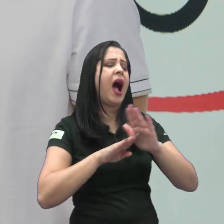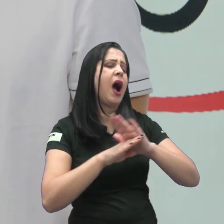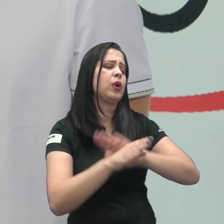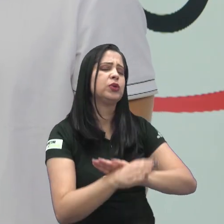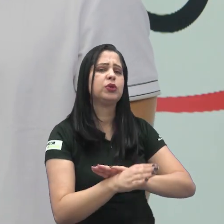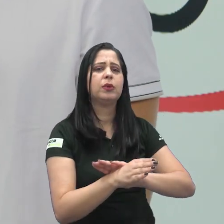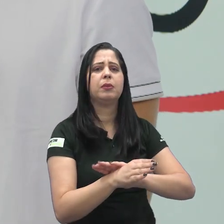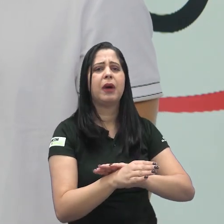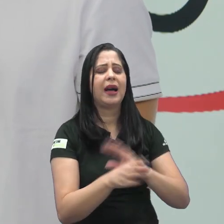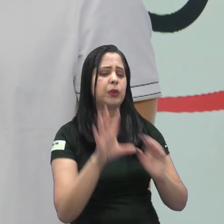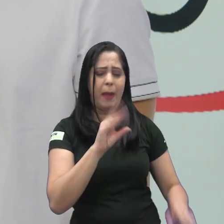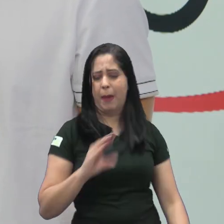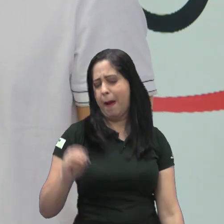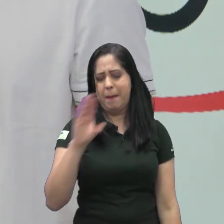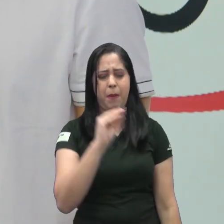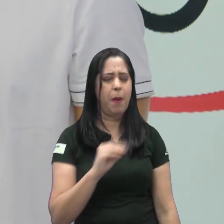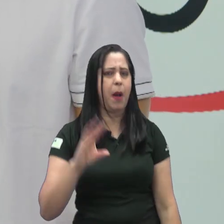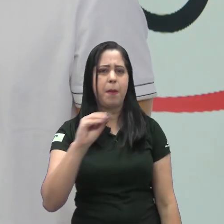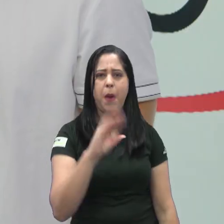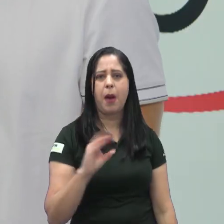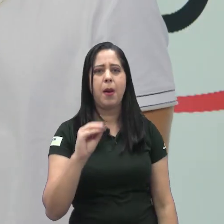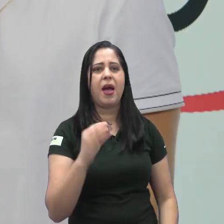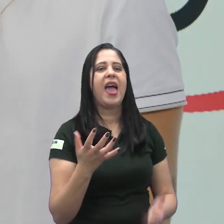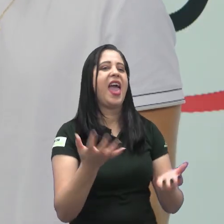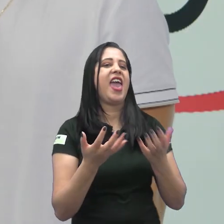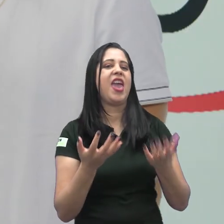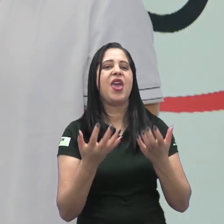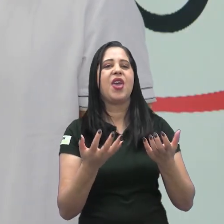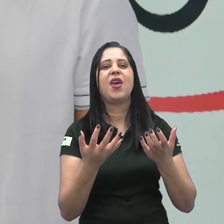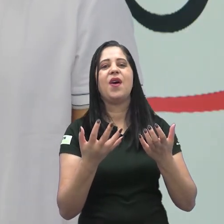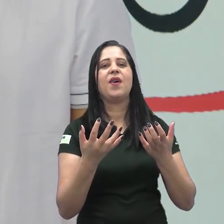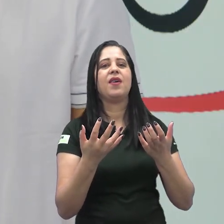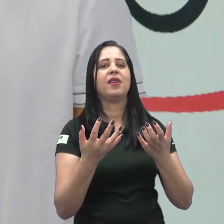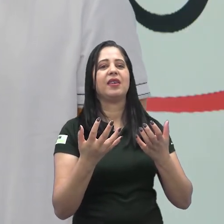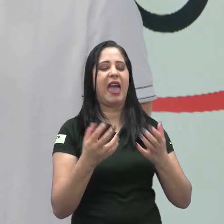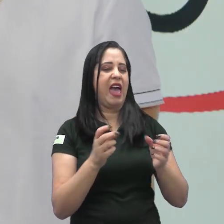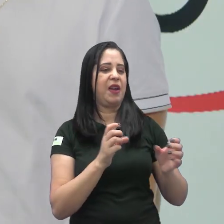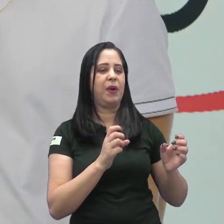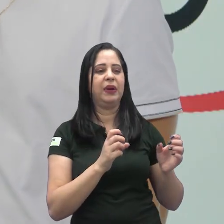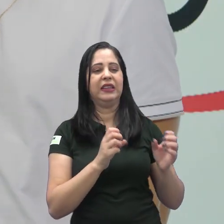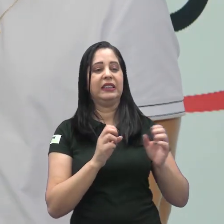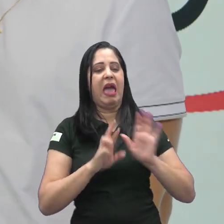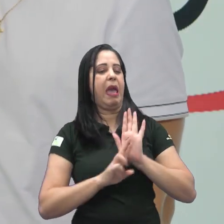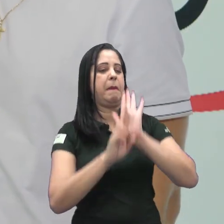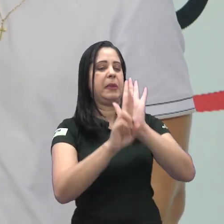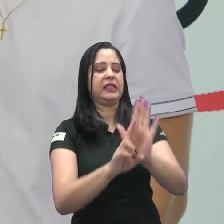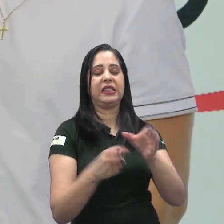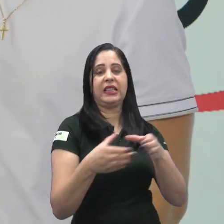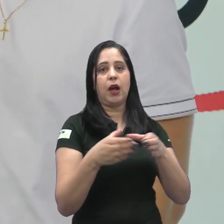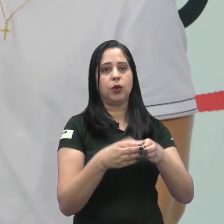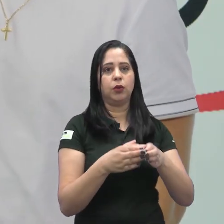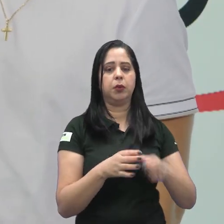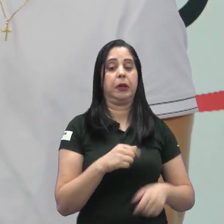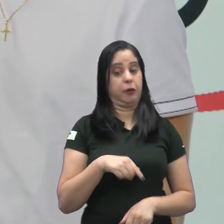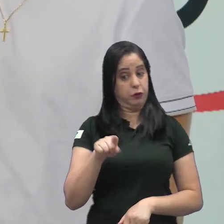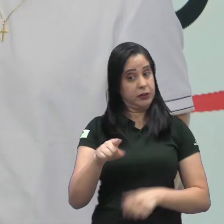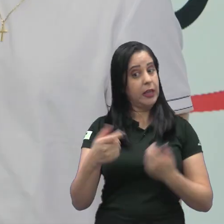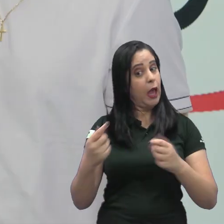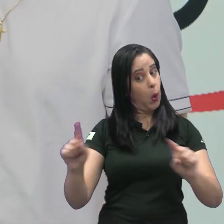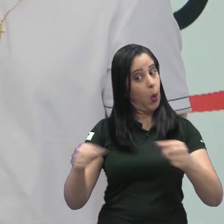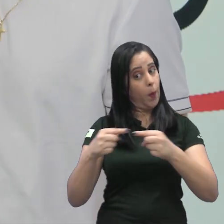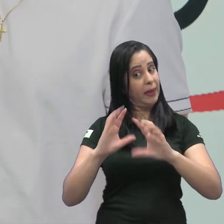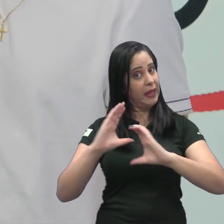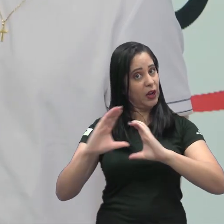do berço, sabe aquela criança falante? Ah, quero ser a representante de classe. Então, essa menina tem que trabalhar com comunicação. Então,